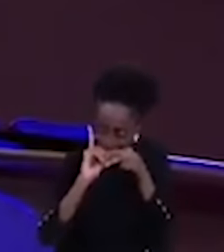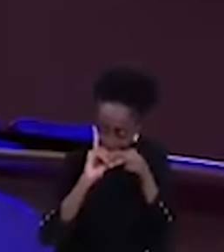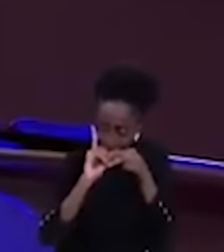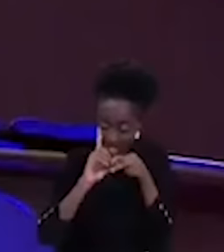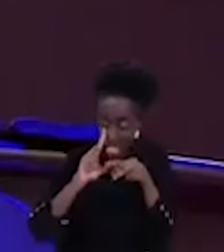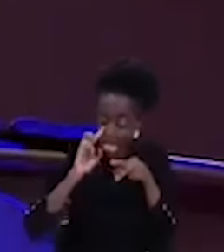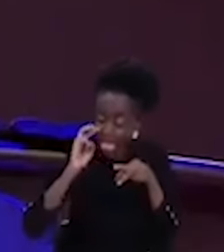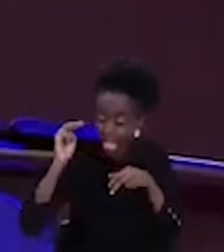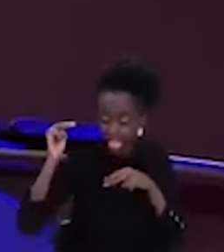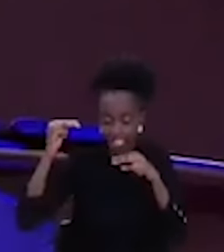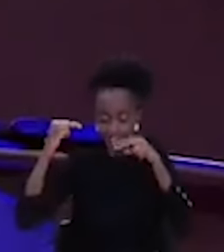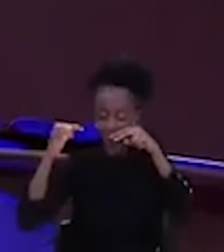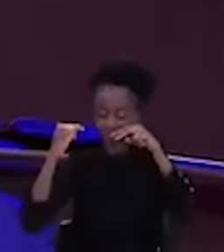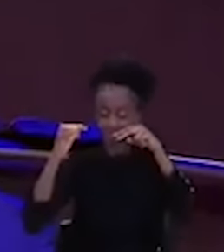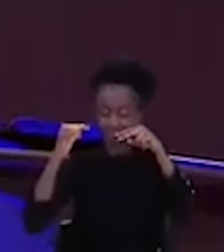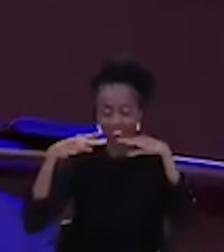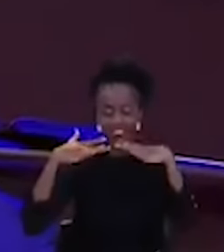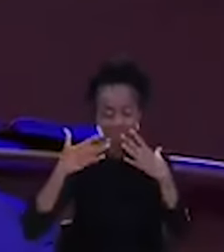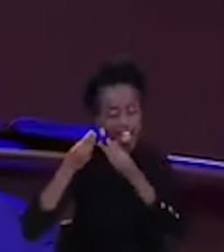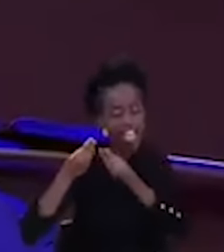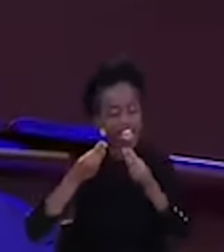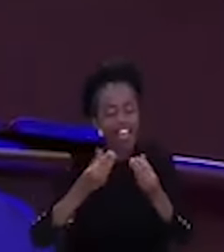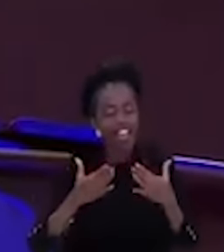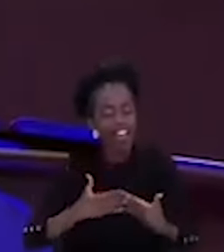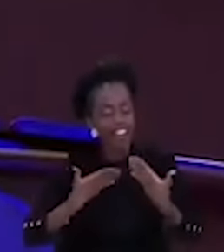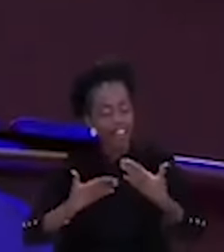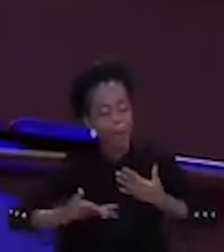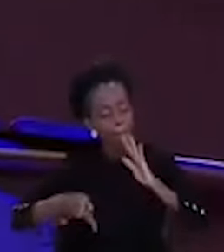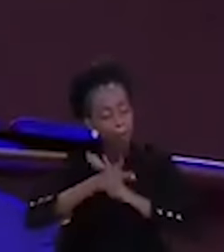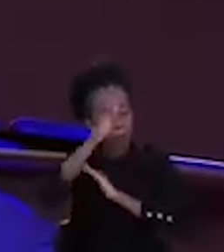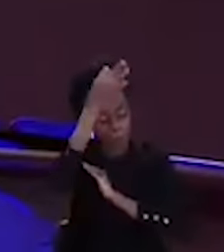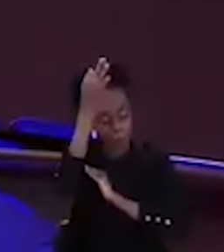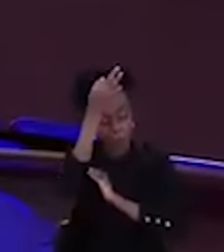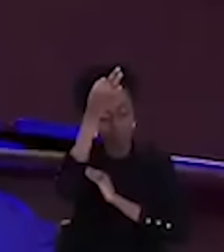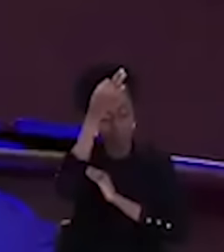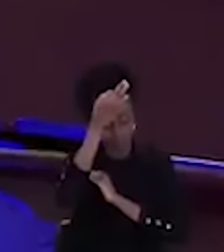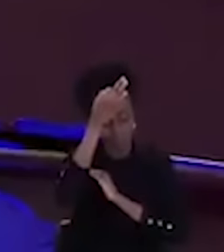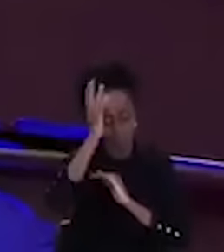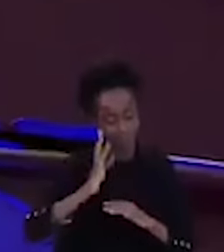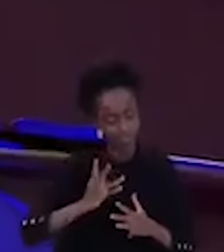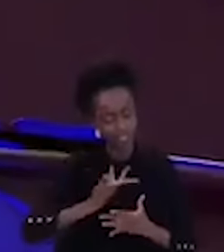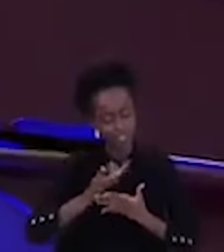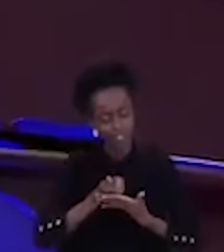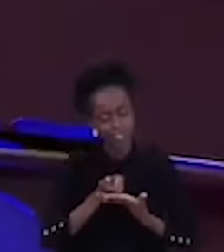olhos. Então receba a alegria da sua presença, a alegria da